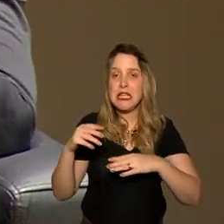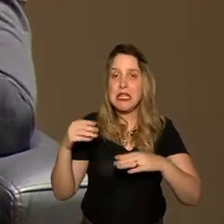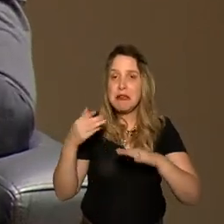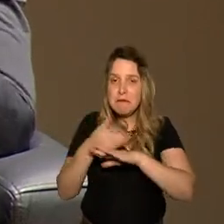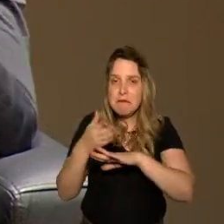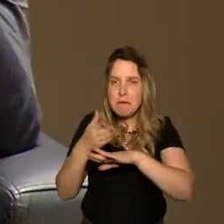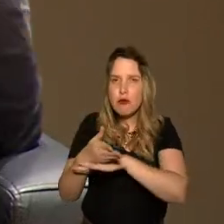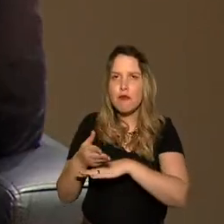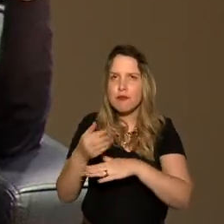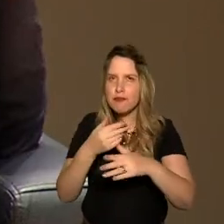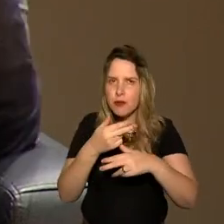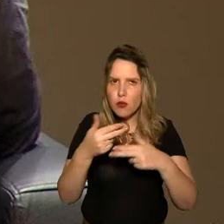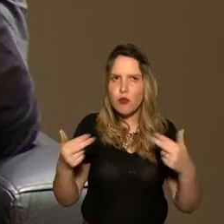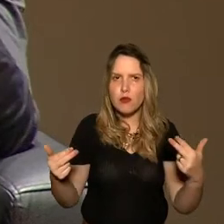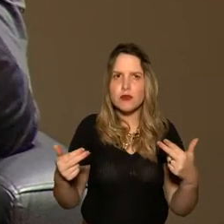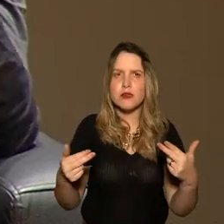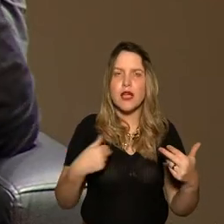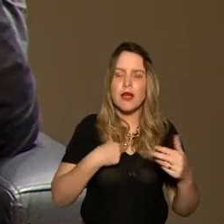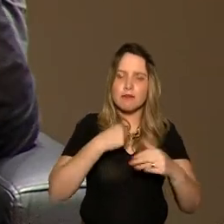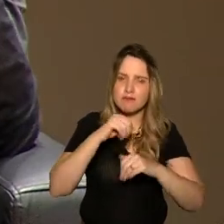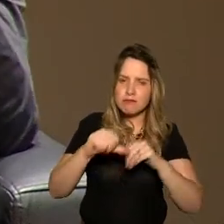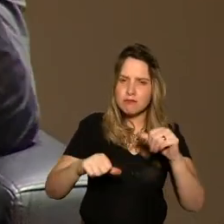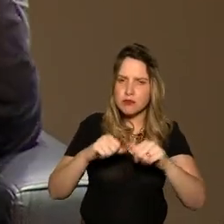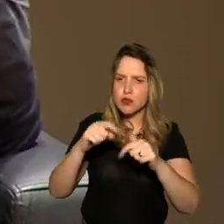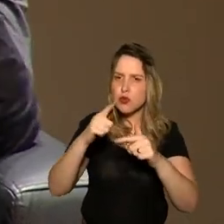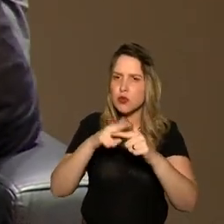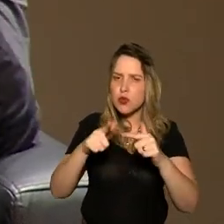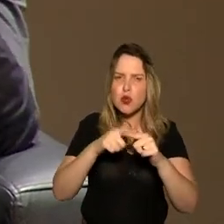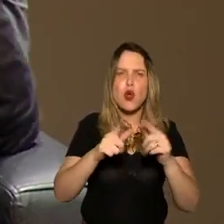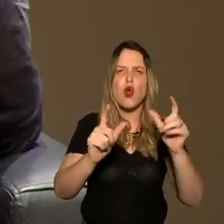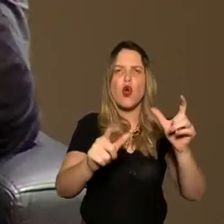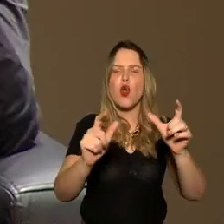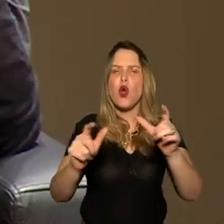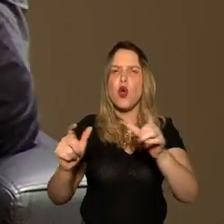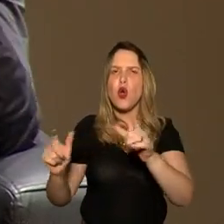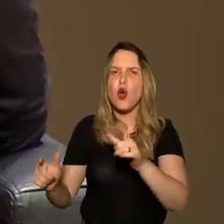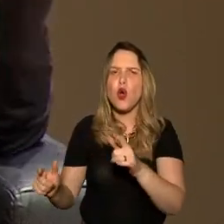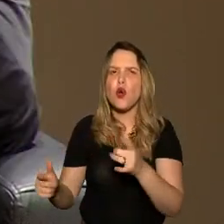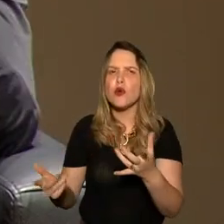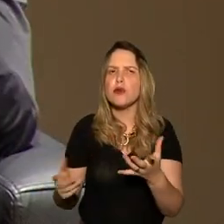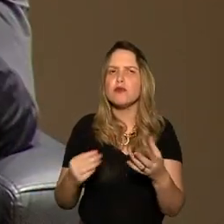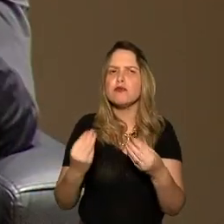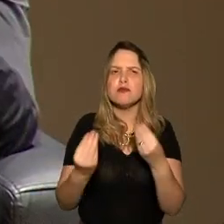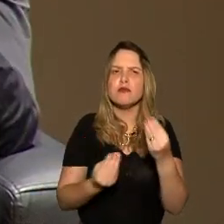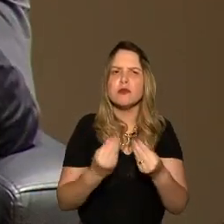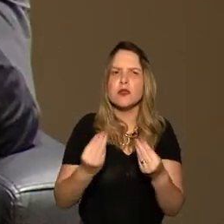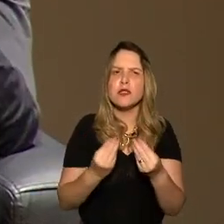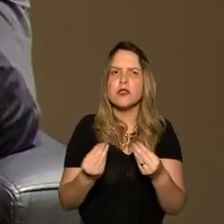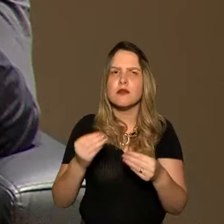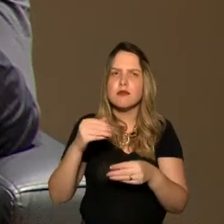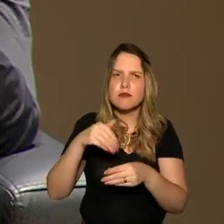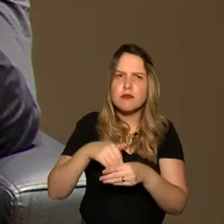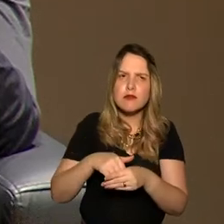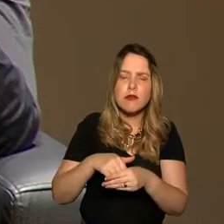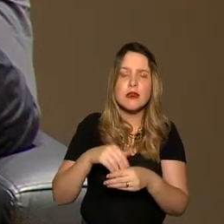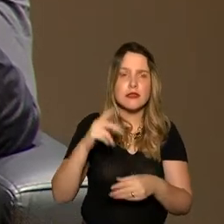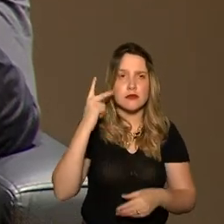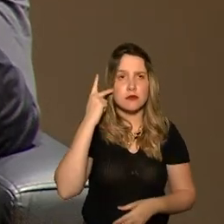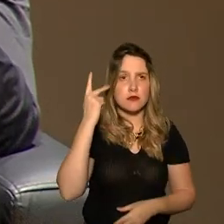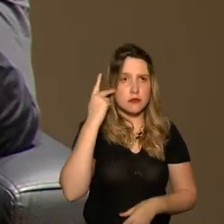né mas acho que os grandes problemas é aonde que essas instituições culturais elas estão na cidade de São Paulo